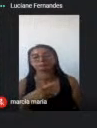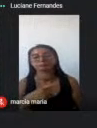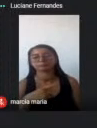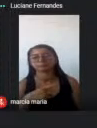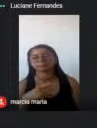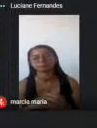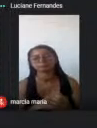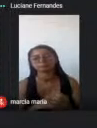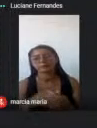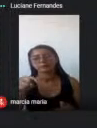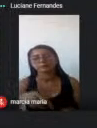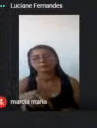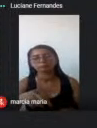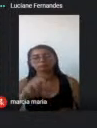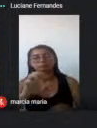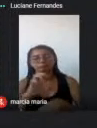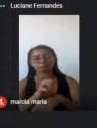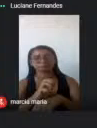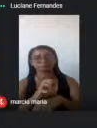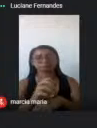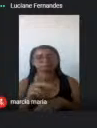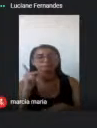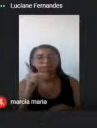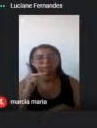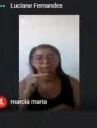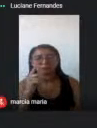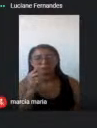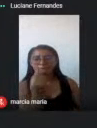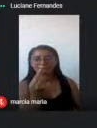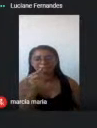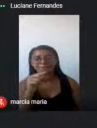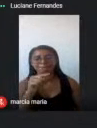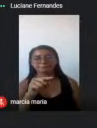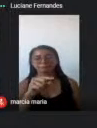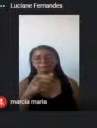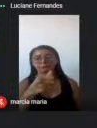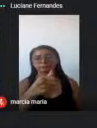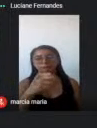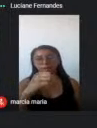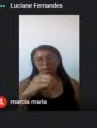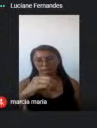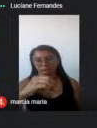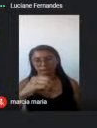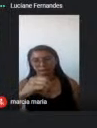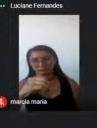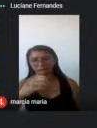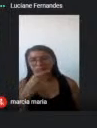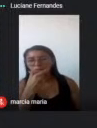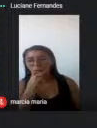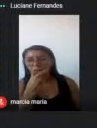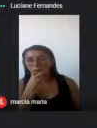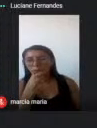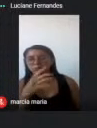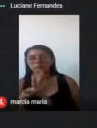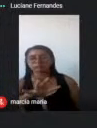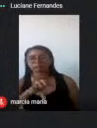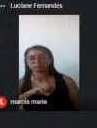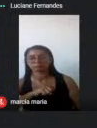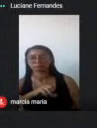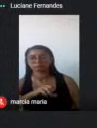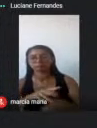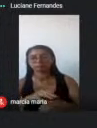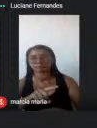Paraíba, tivemos 1.339 casos de sífilis adquirida em homens, é mais ou menos o que, às vezes, diverge um pouco do